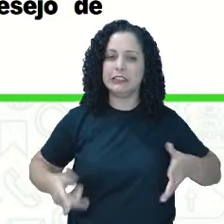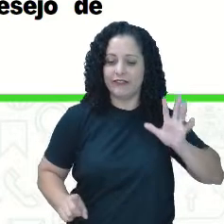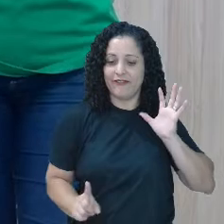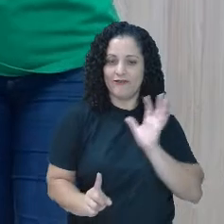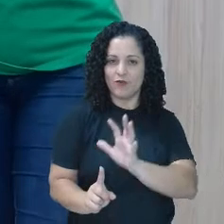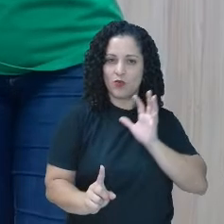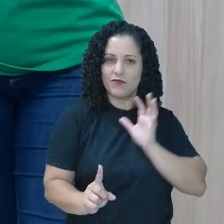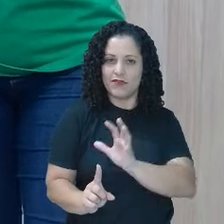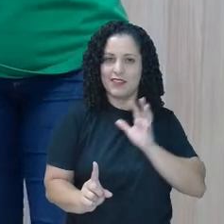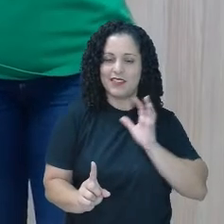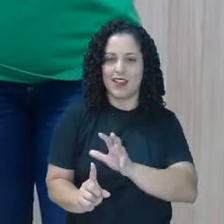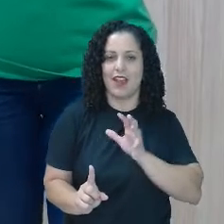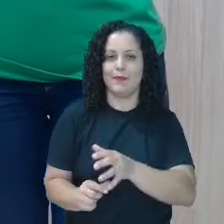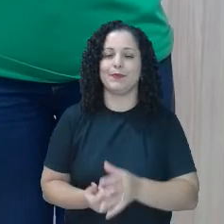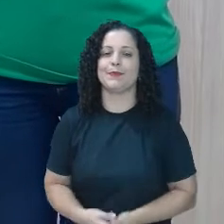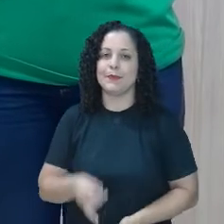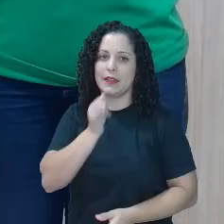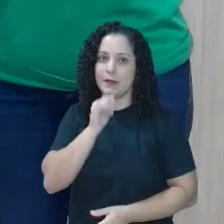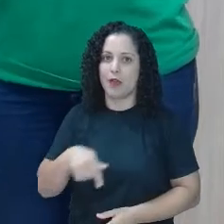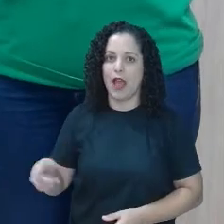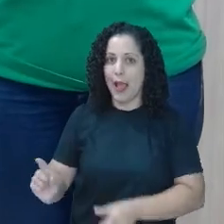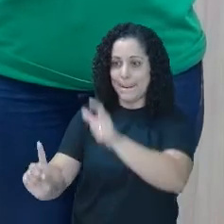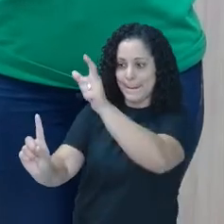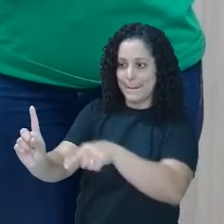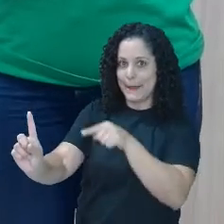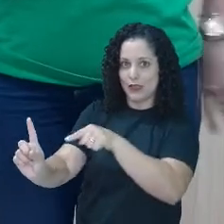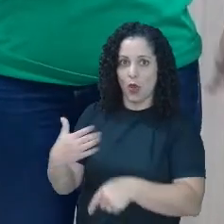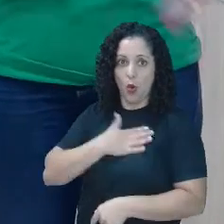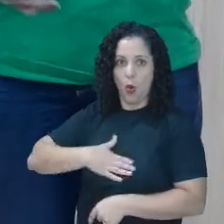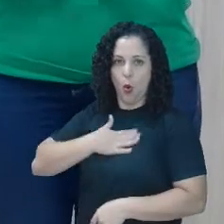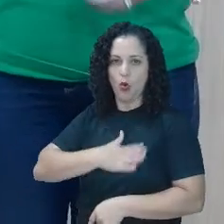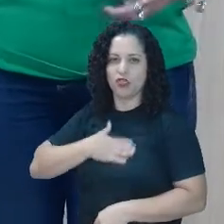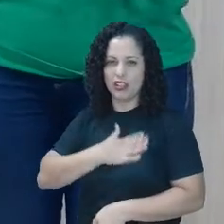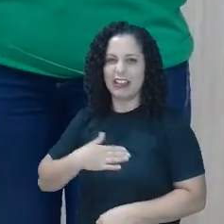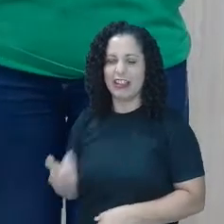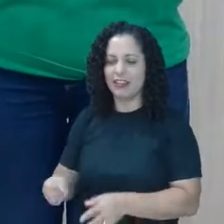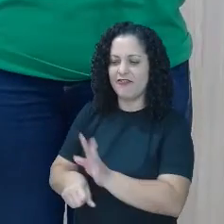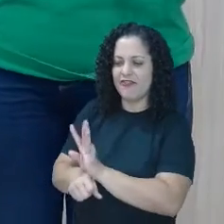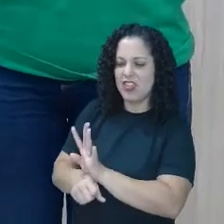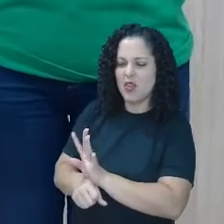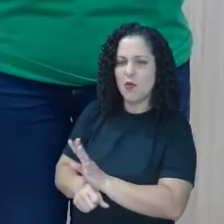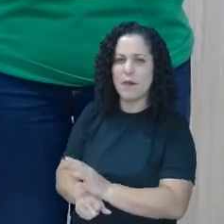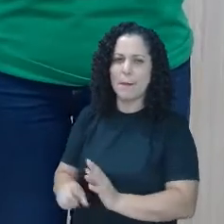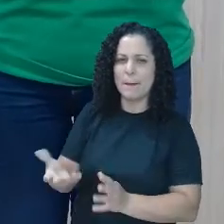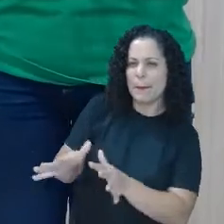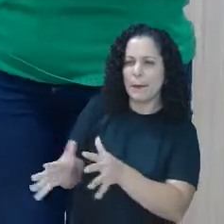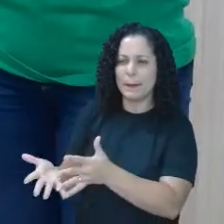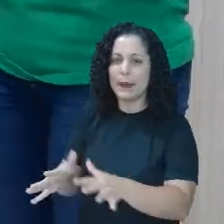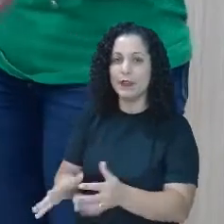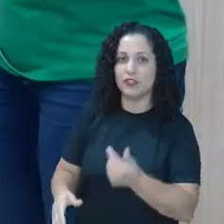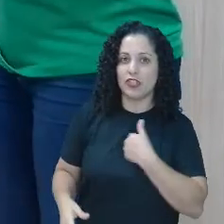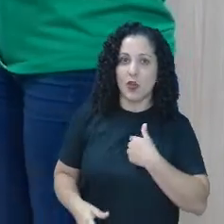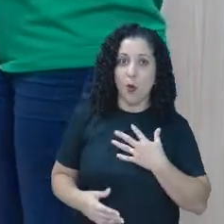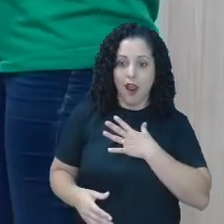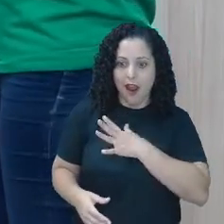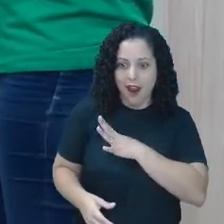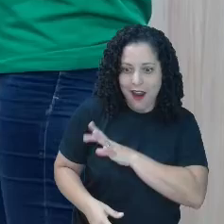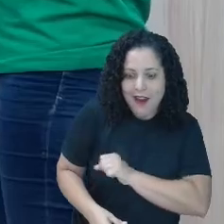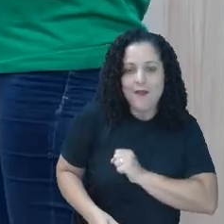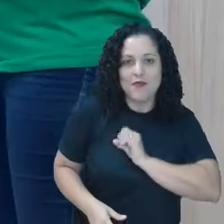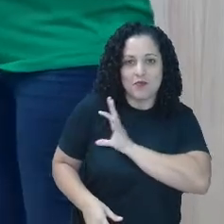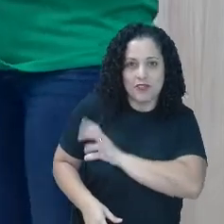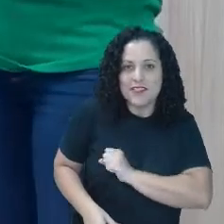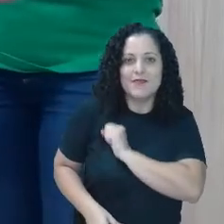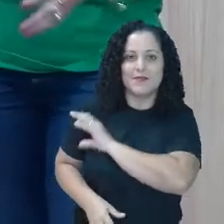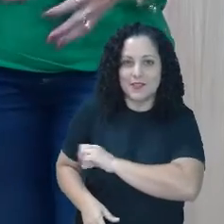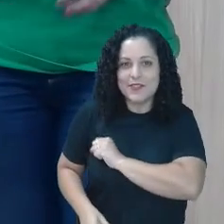não é? Às vezes a pessoa gosta muito de um filme, a outra pessoa não gosta tanto, mas a pessoa tem aquele argumento que quer, de qualquer forma,